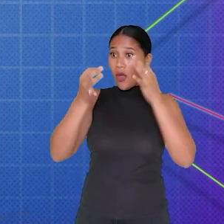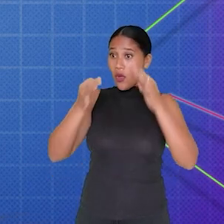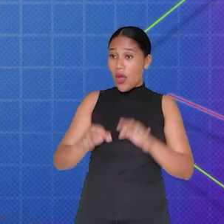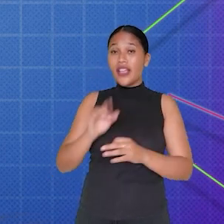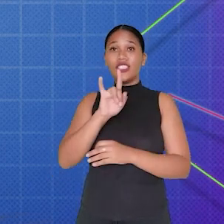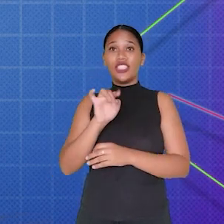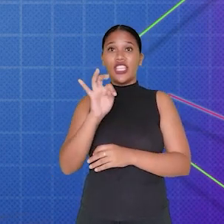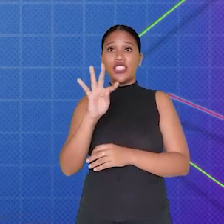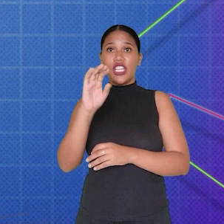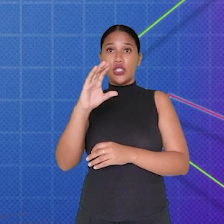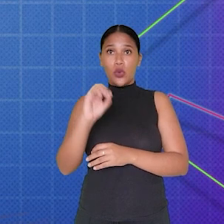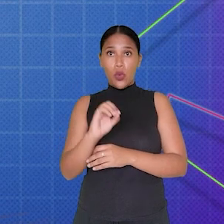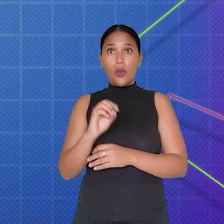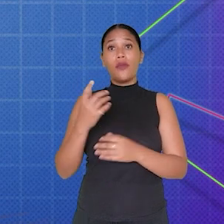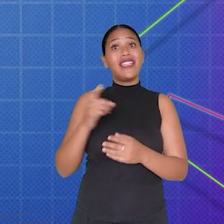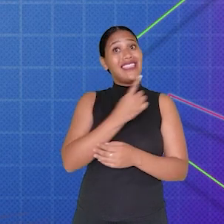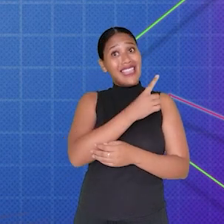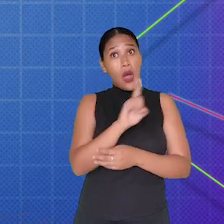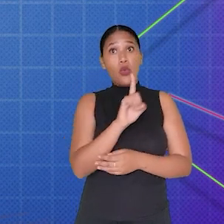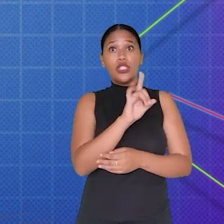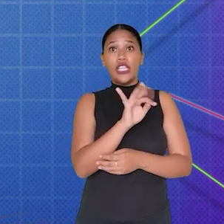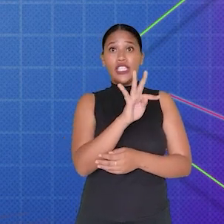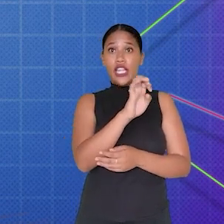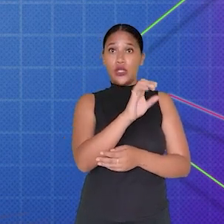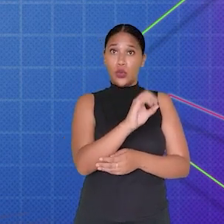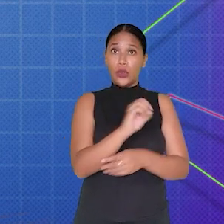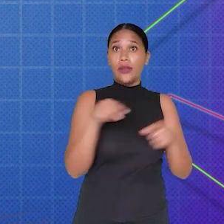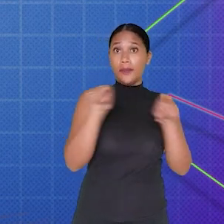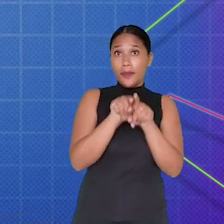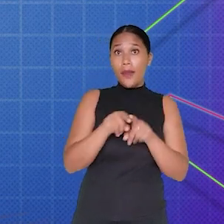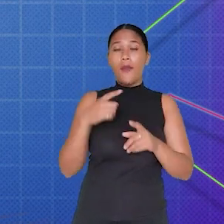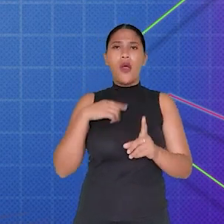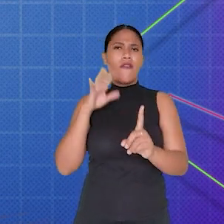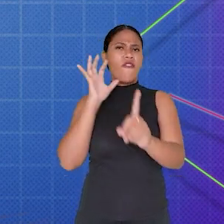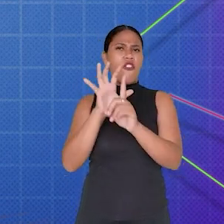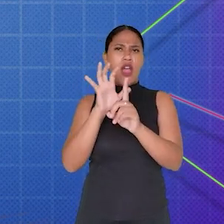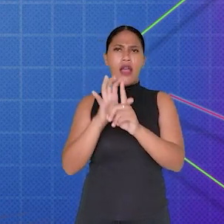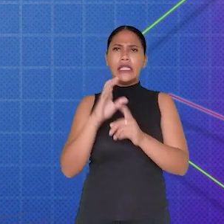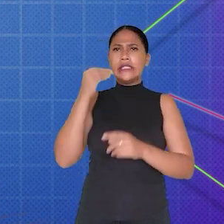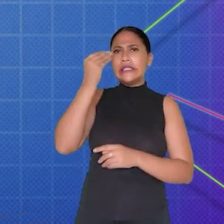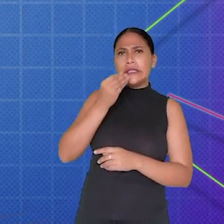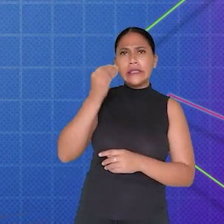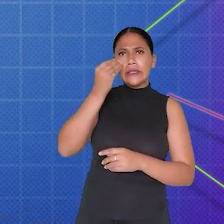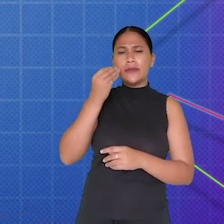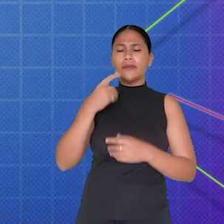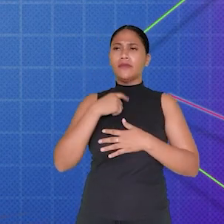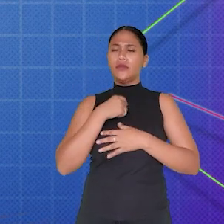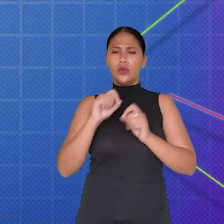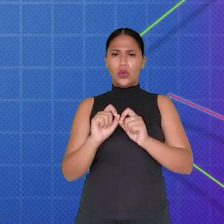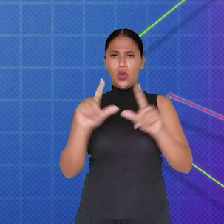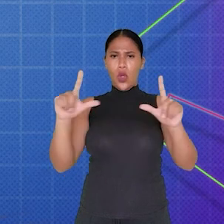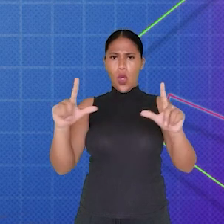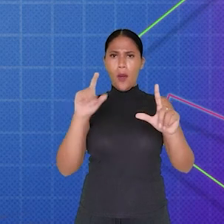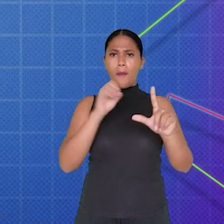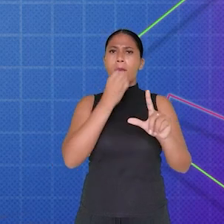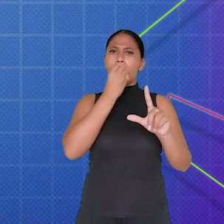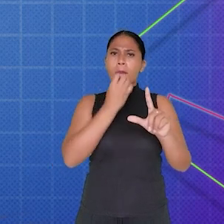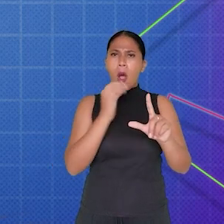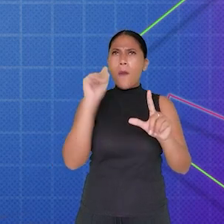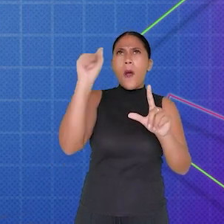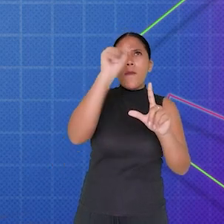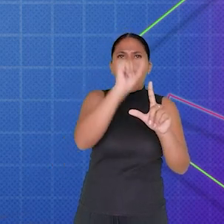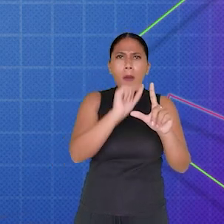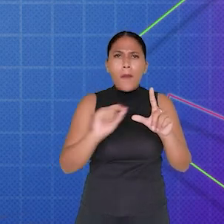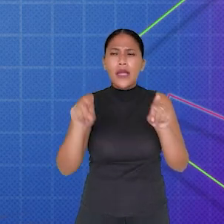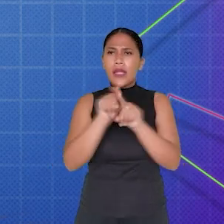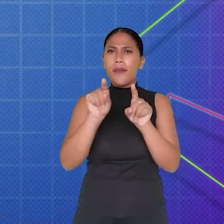utilização adequada de elementos diegéticos e não diegéticos pode influenciar diretamente na qualidade da experiência do jogador. Uma interface de usuário